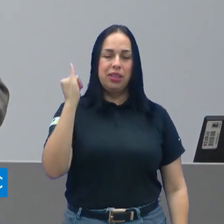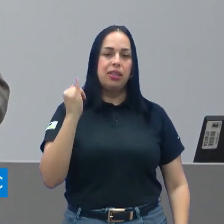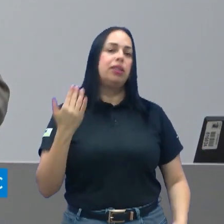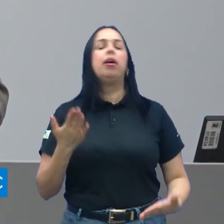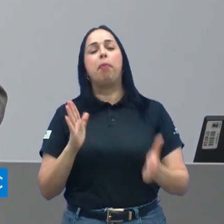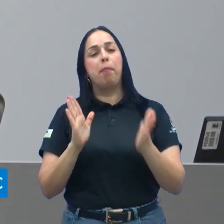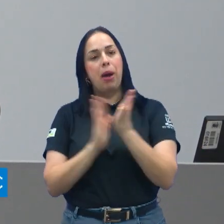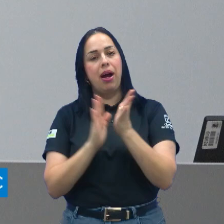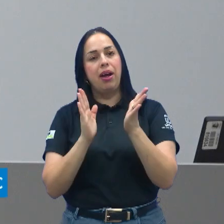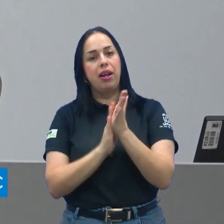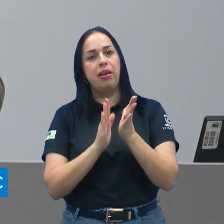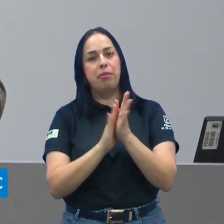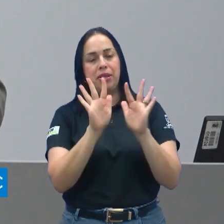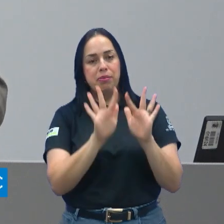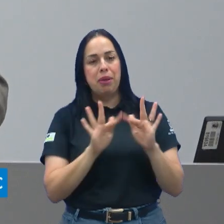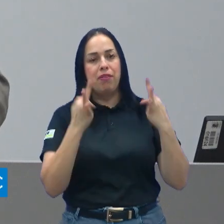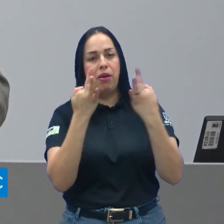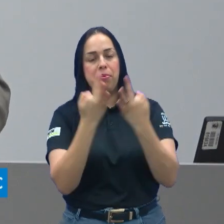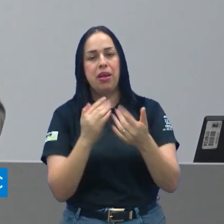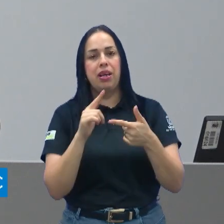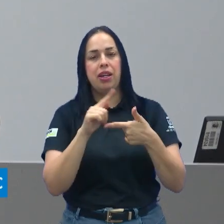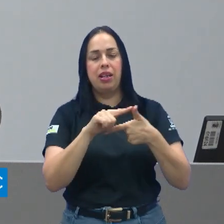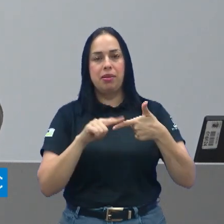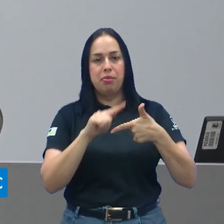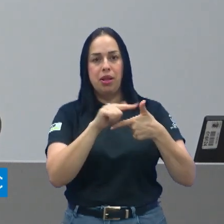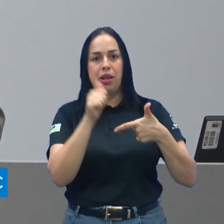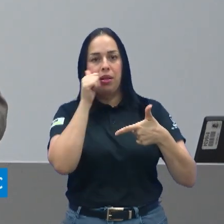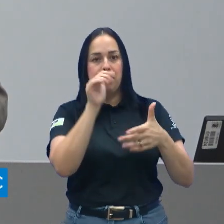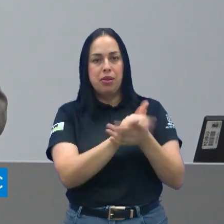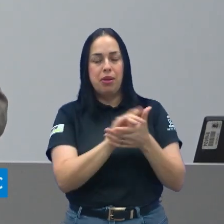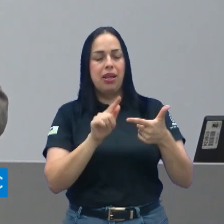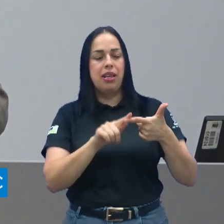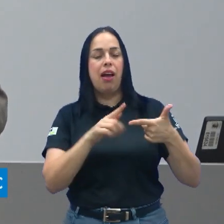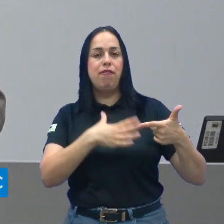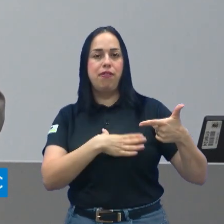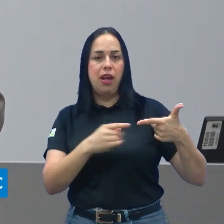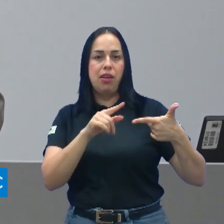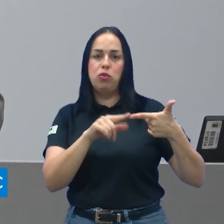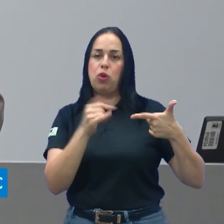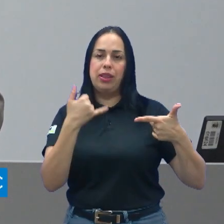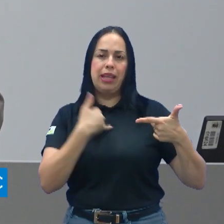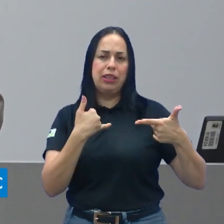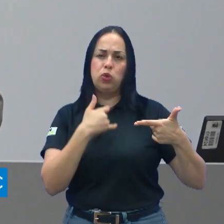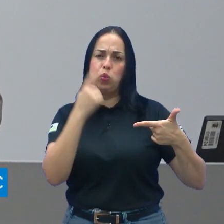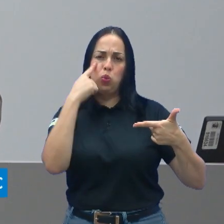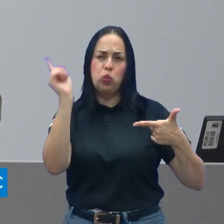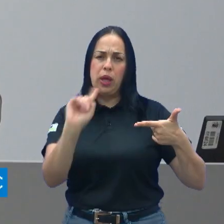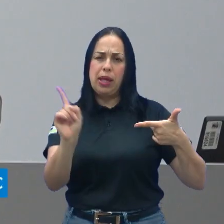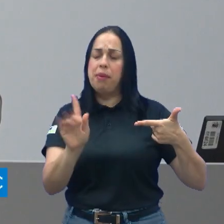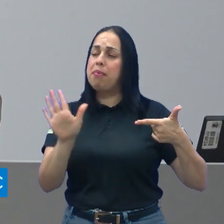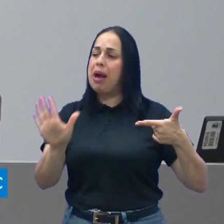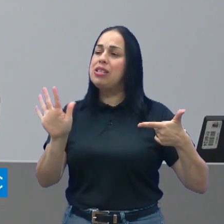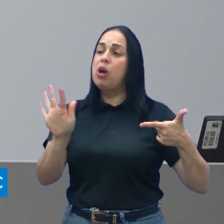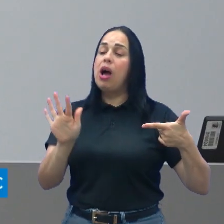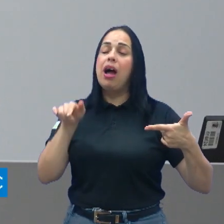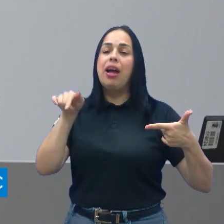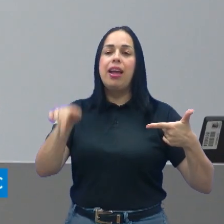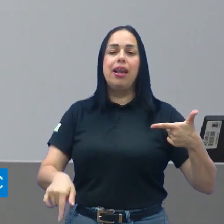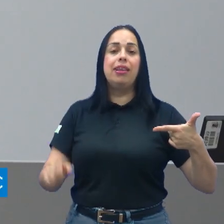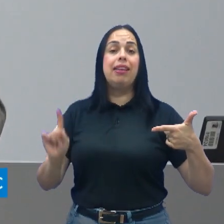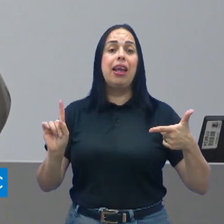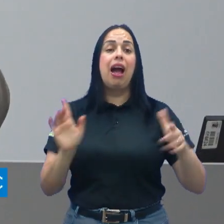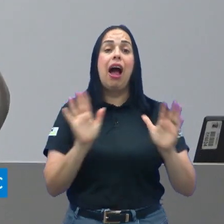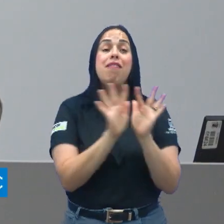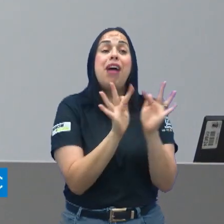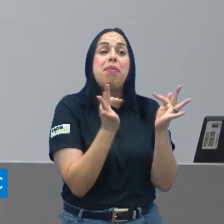esposa Dani, para a filhinha Lavínia, não sei quantos anos tem. Então, quando o homem tem a família, ele precisa de amigos,